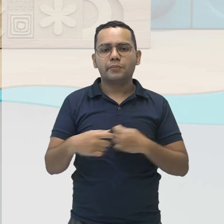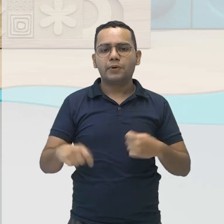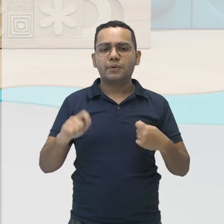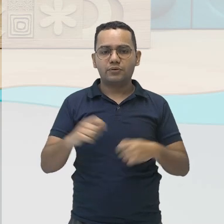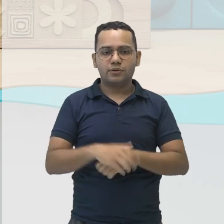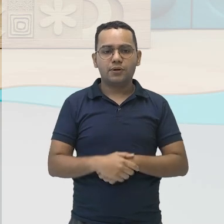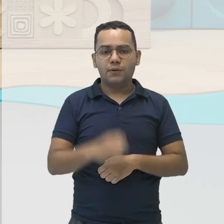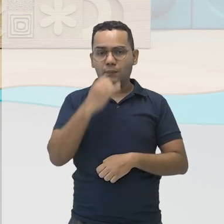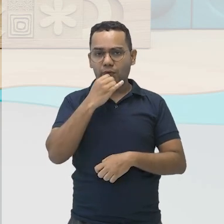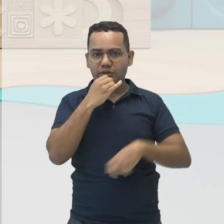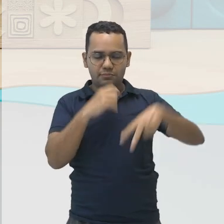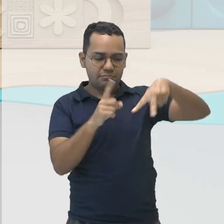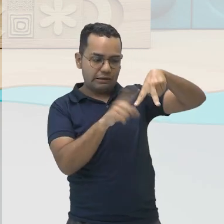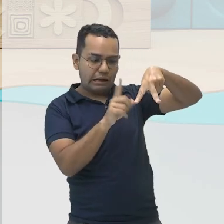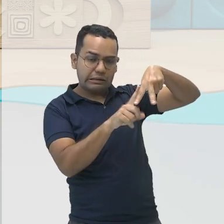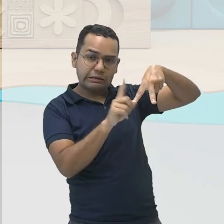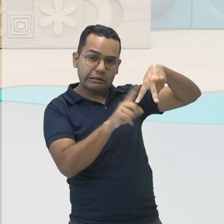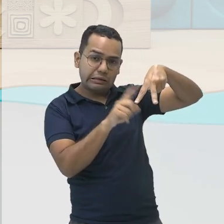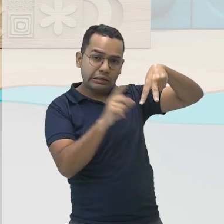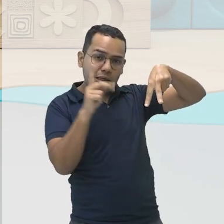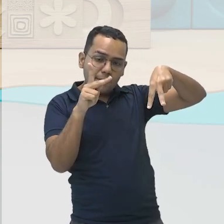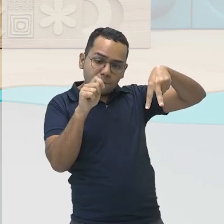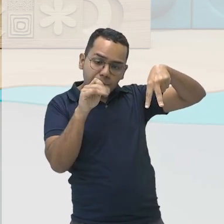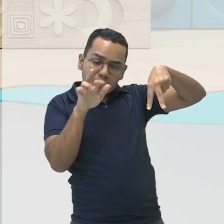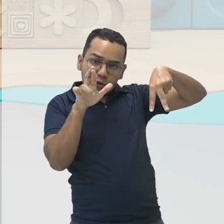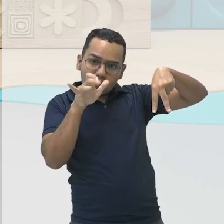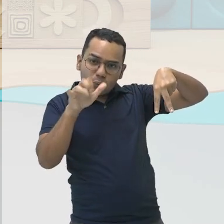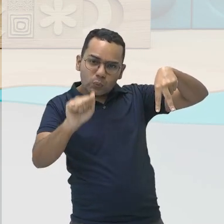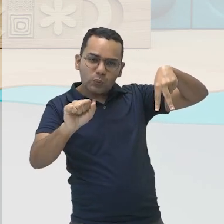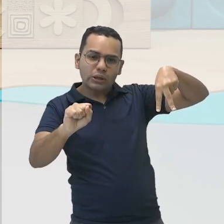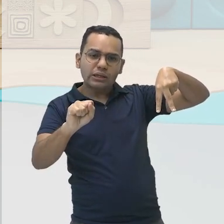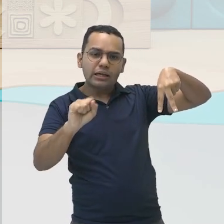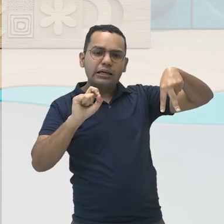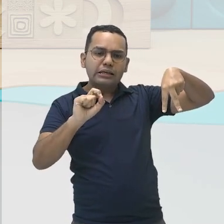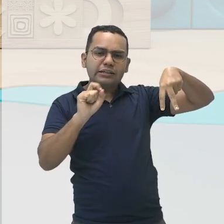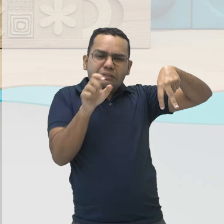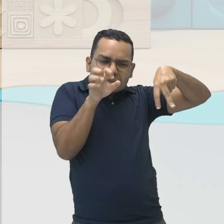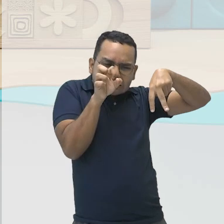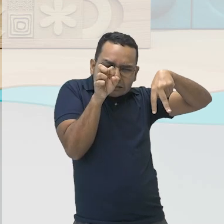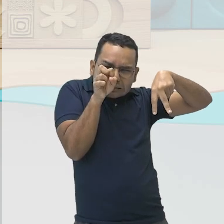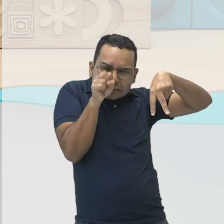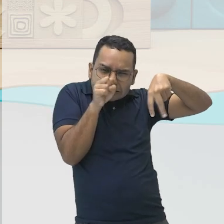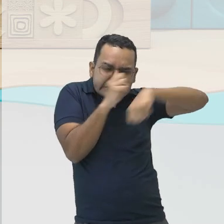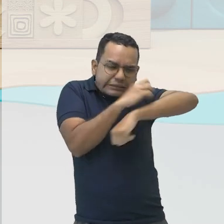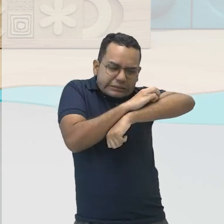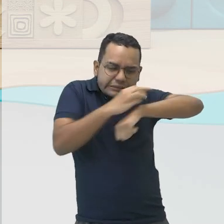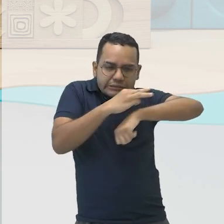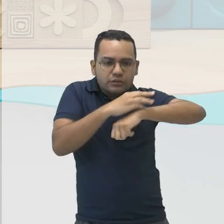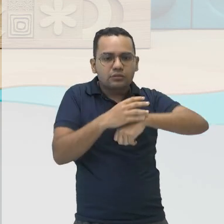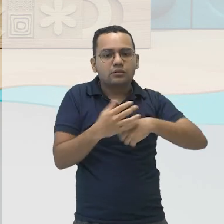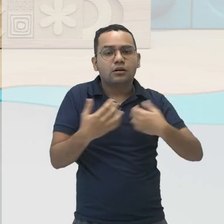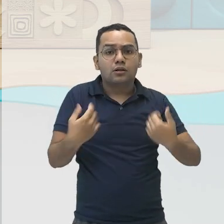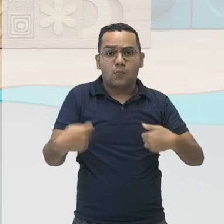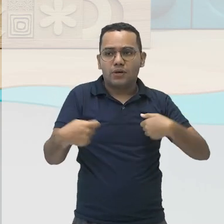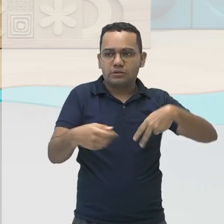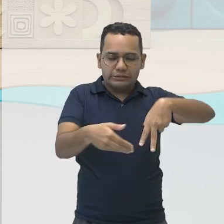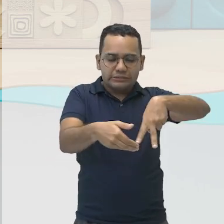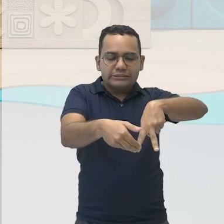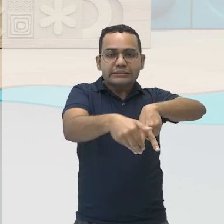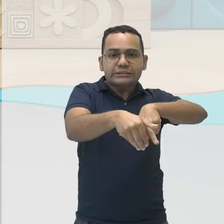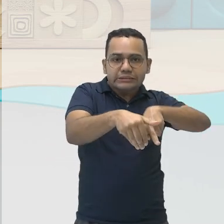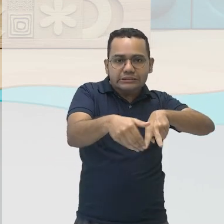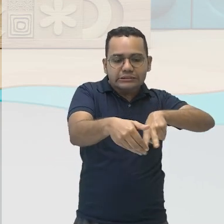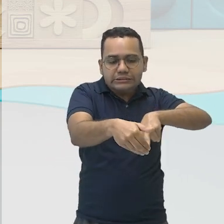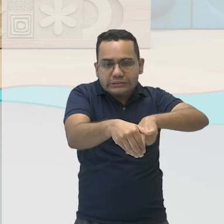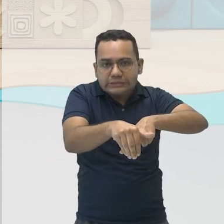A panturrilha contraiu tanto, está doendo demais, o que eu vou fazer? Vou lá, ó, faço meu alongamento, tento estender esse